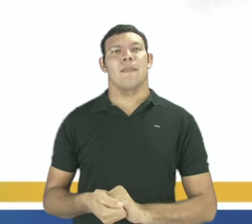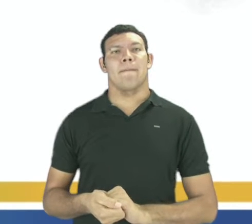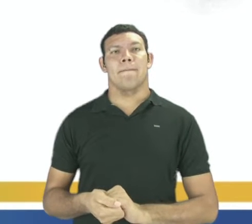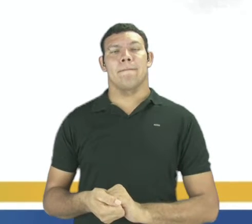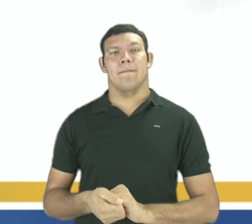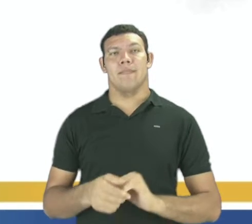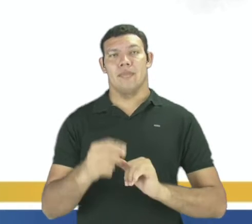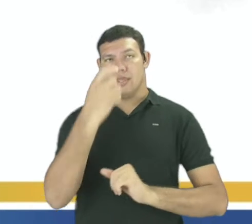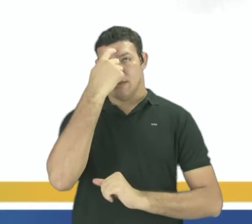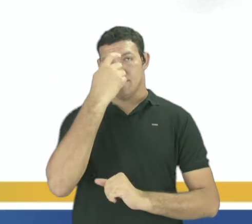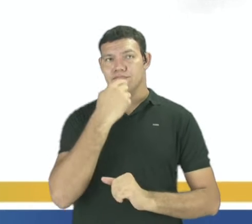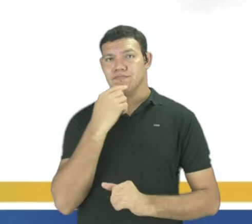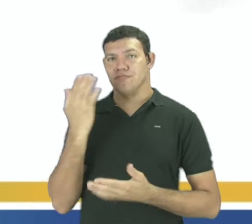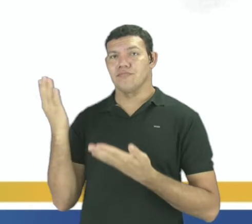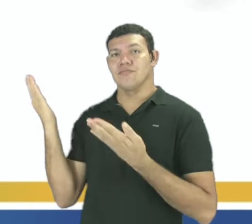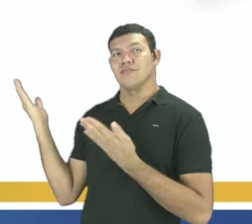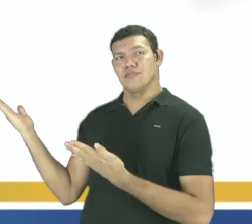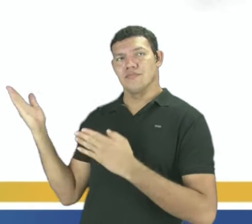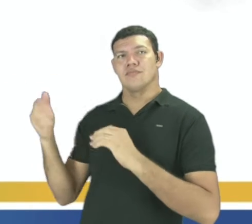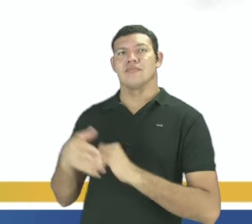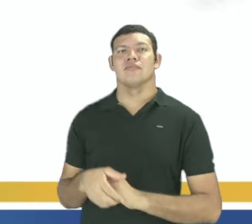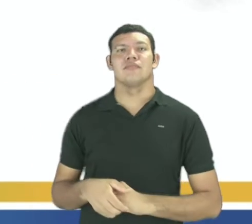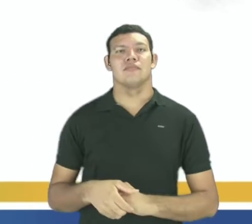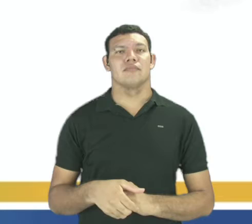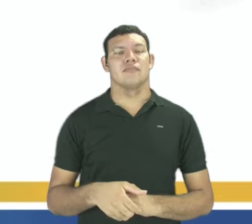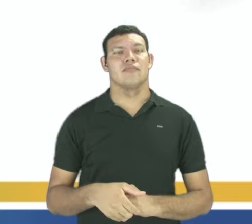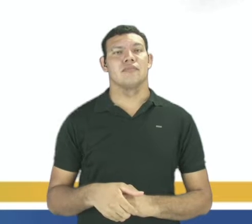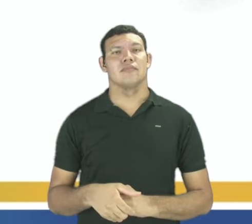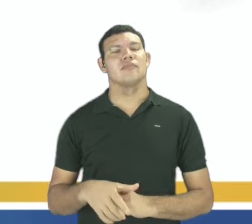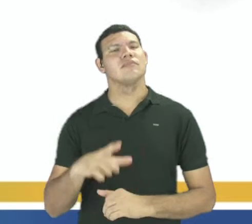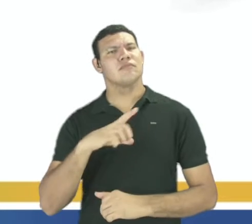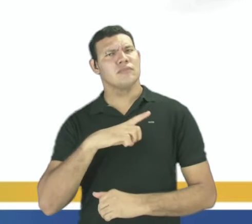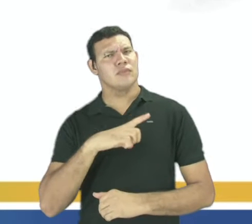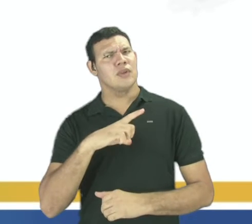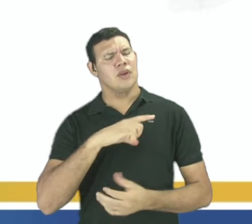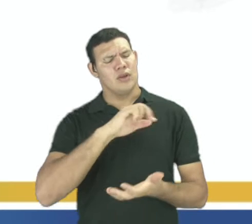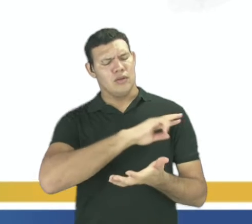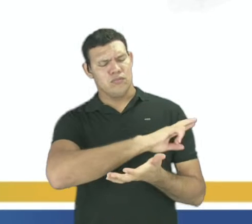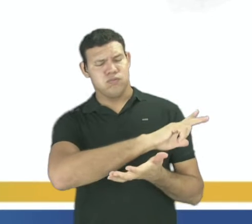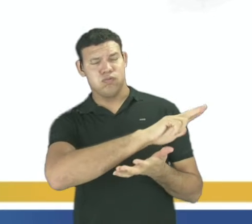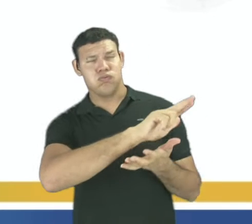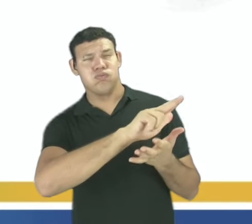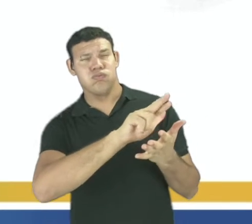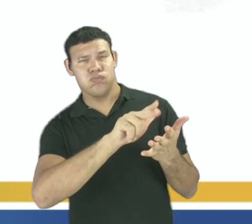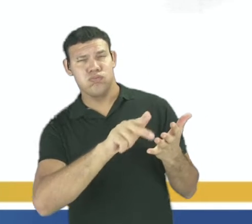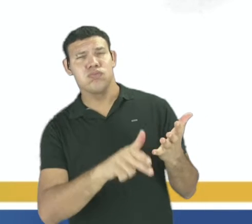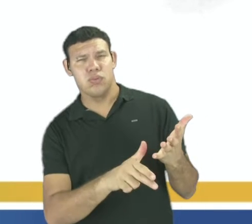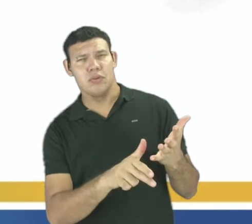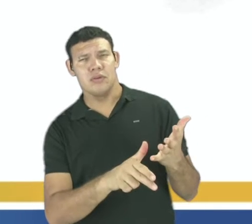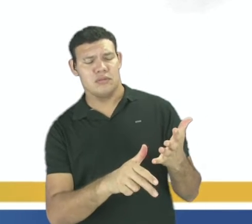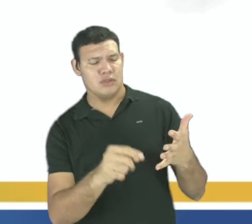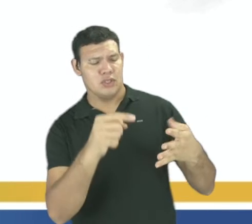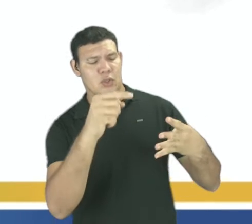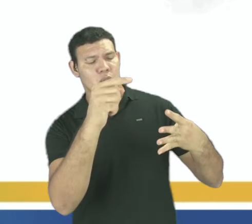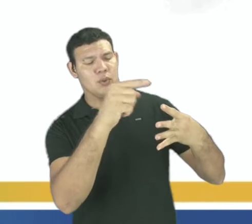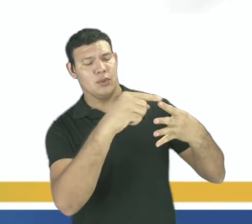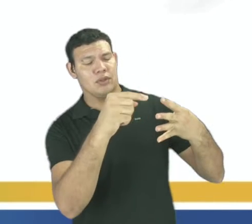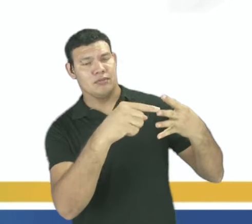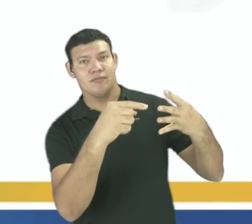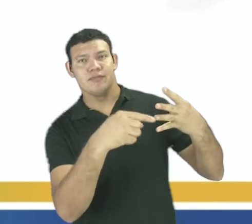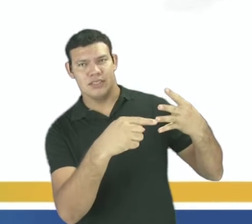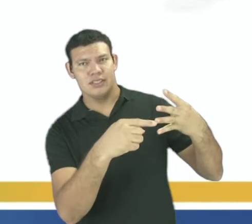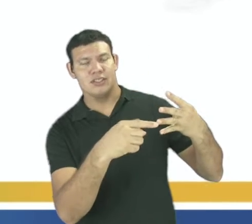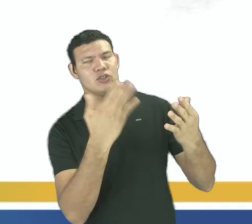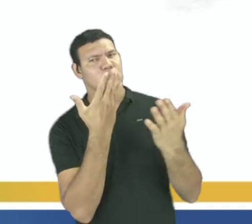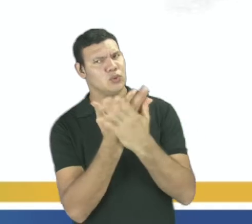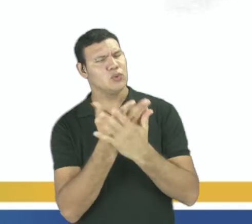Nessa imagem ao lado, vocês podem ver que existem muitos tipos de advérbio. Os 3 primeiros são os que nós estudamos,